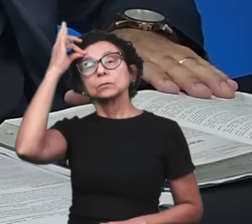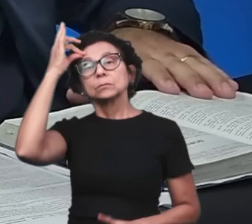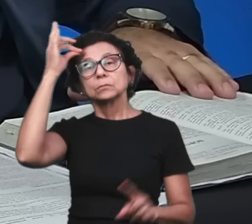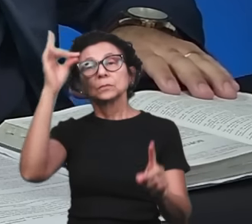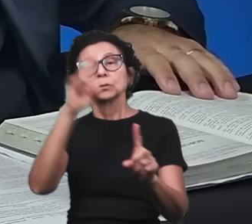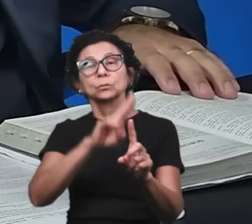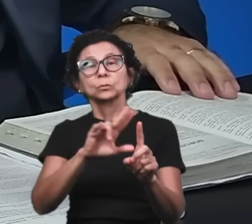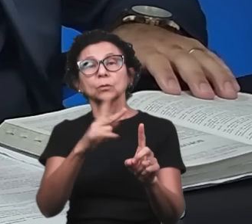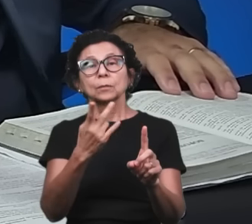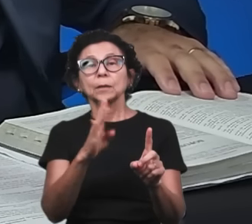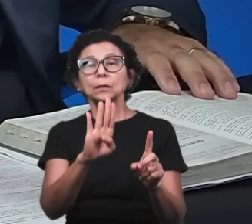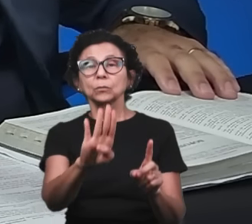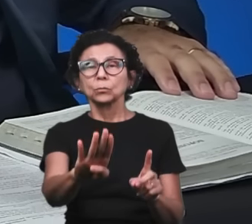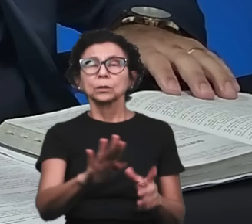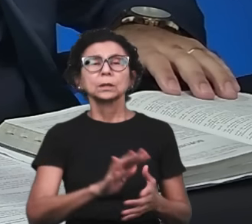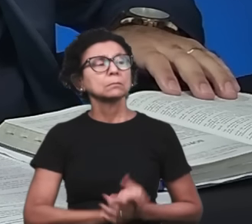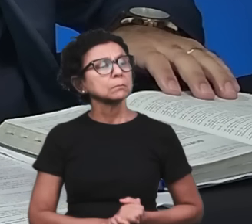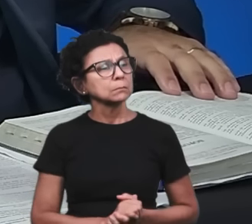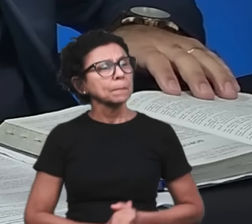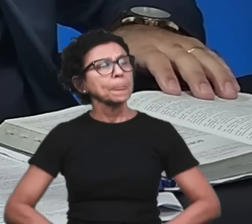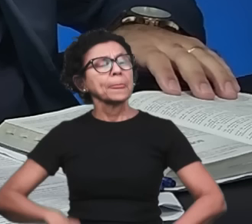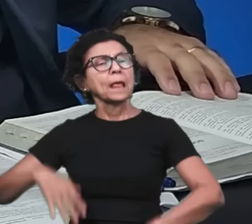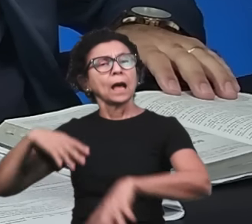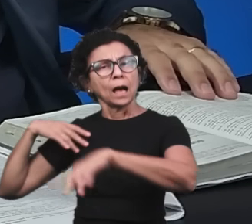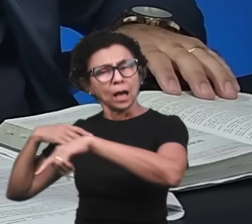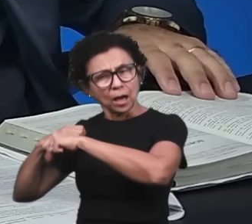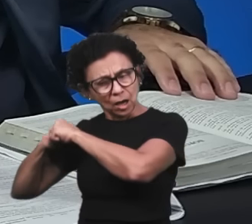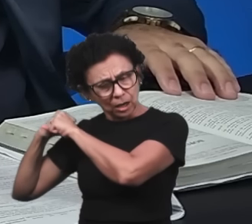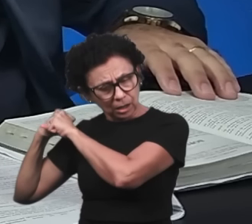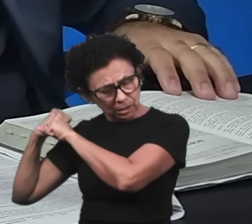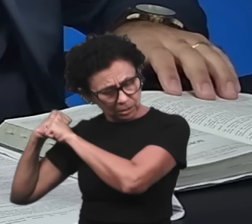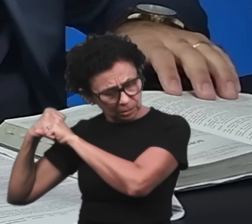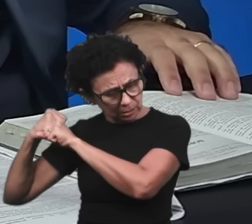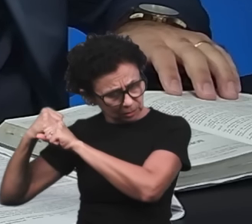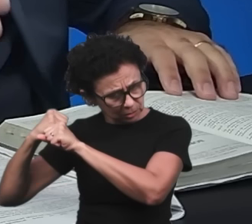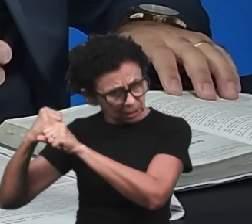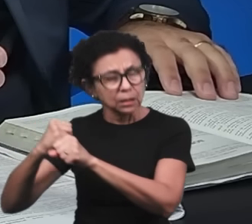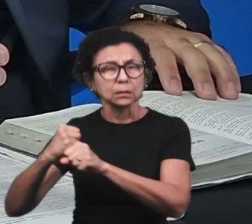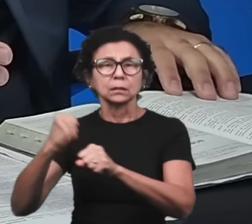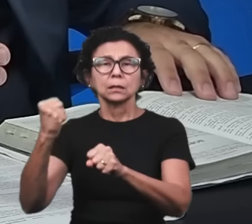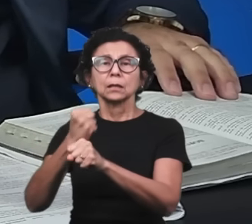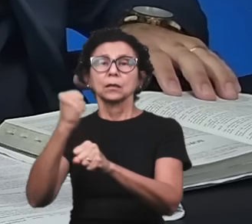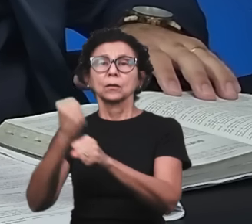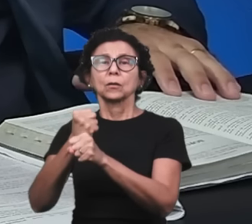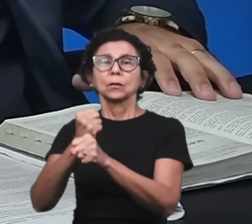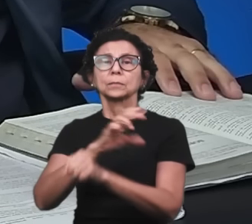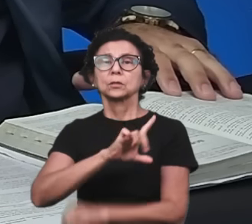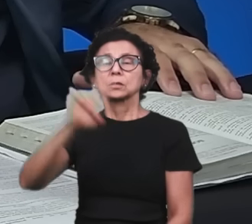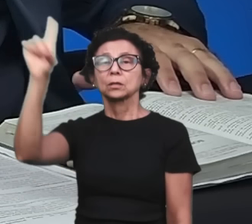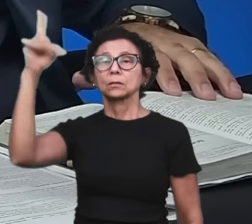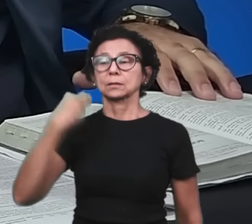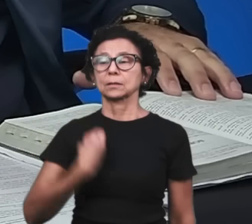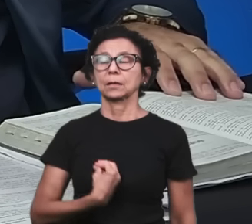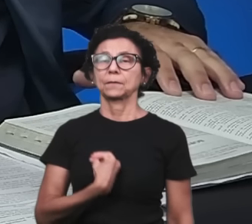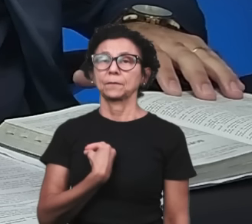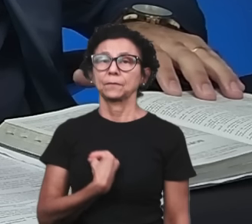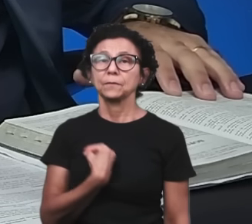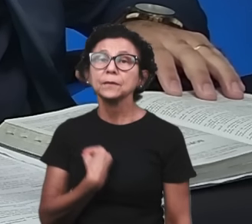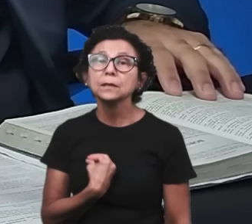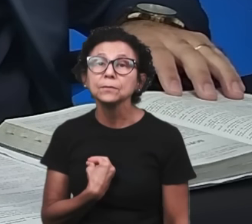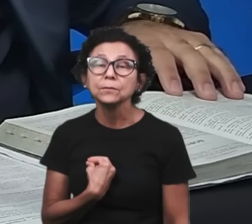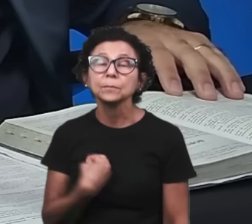dos anos, ao longo dos anos, a obra de Deus permaneceria viva pela operação do Espírito Santo.